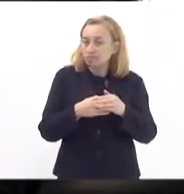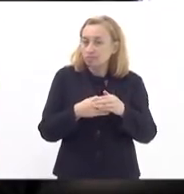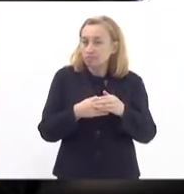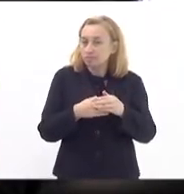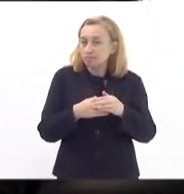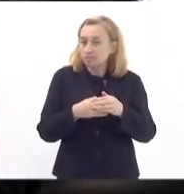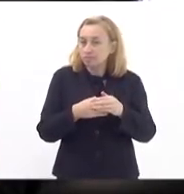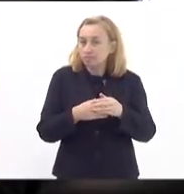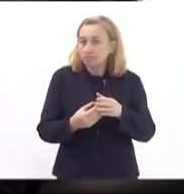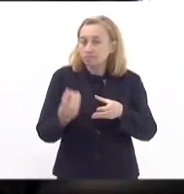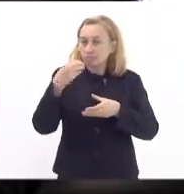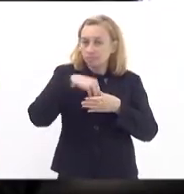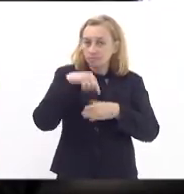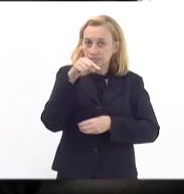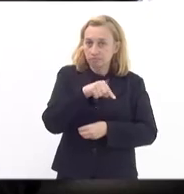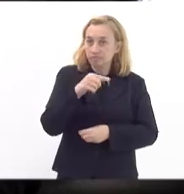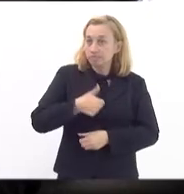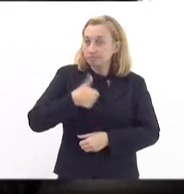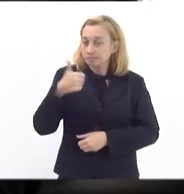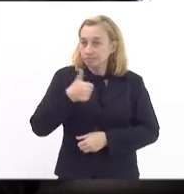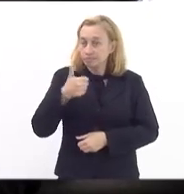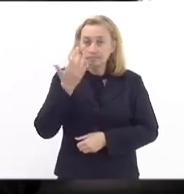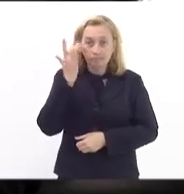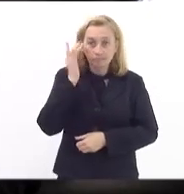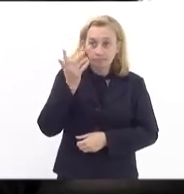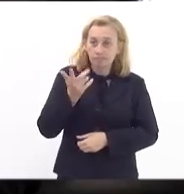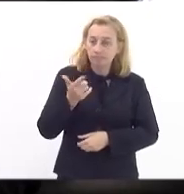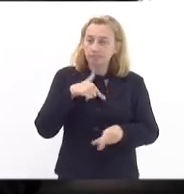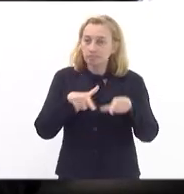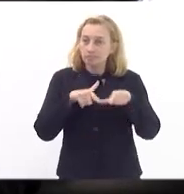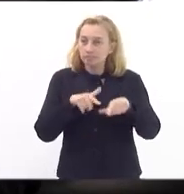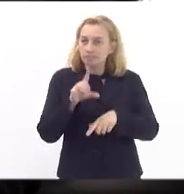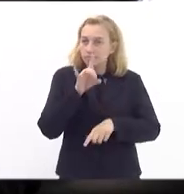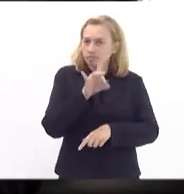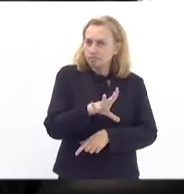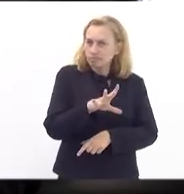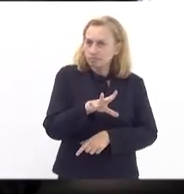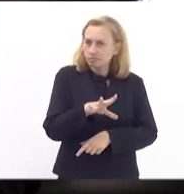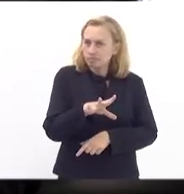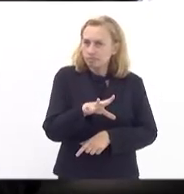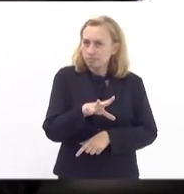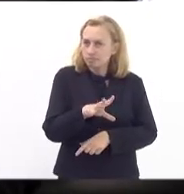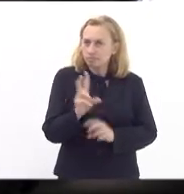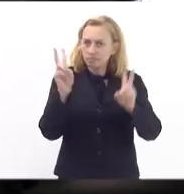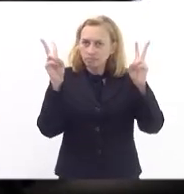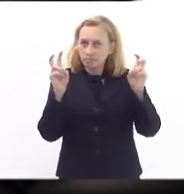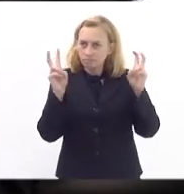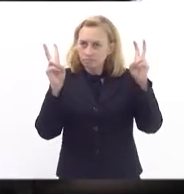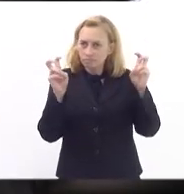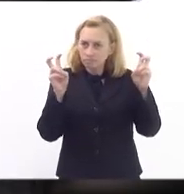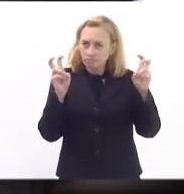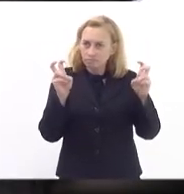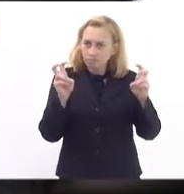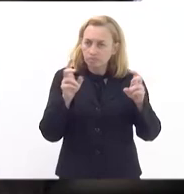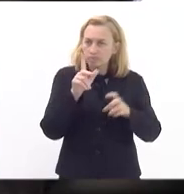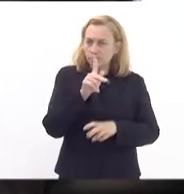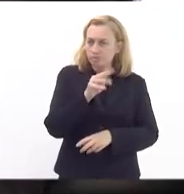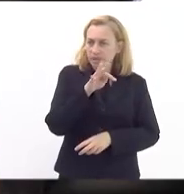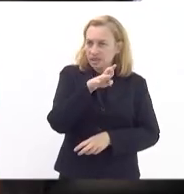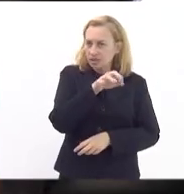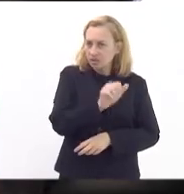atores que estão aqui dentro primeiro que eu acho que atua Só somente na questão da